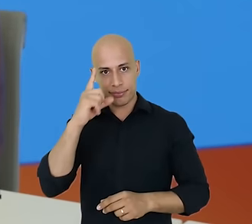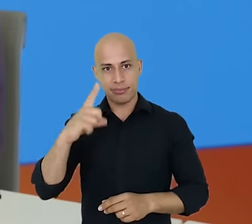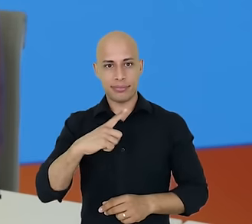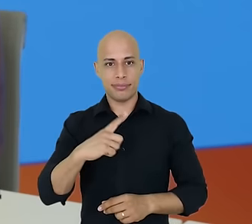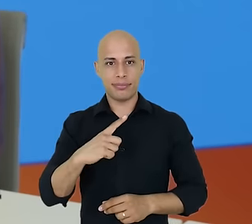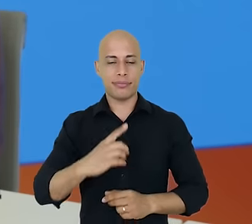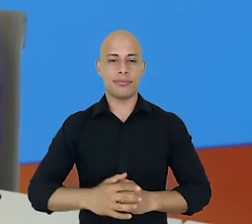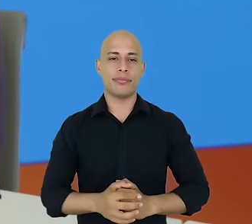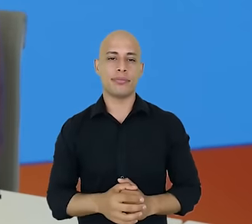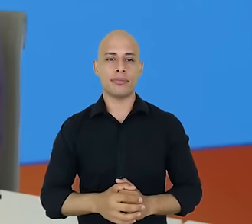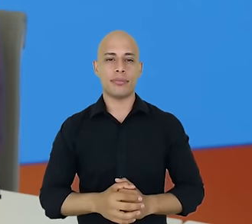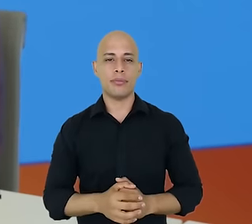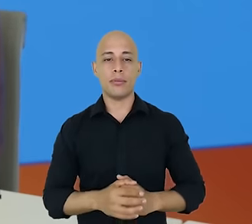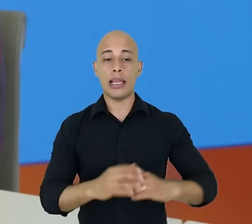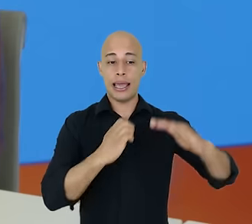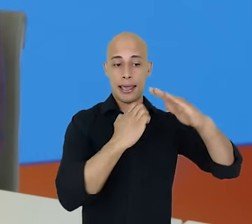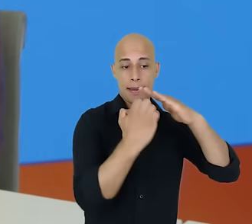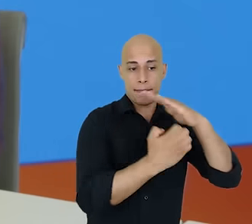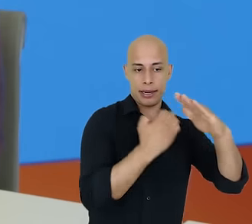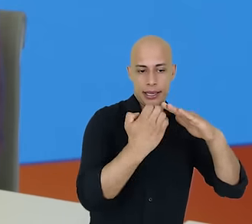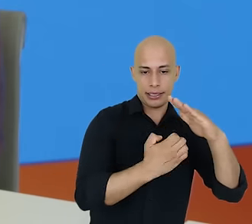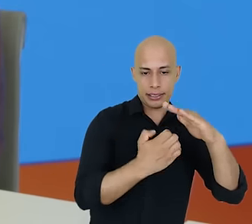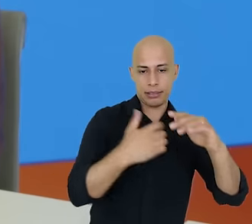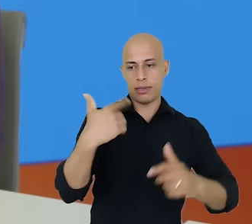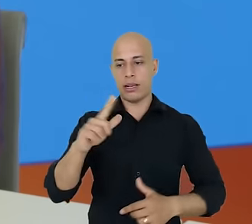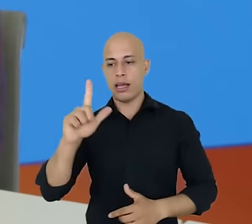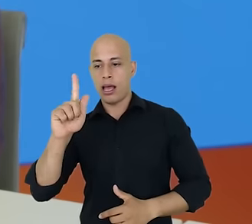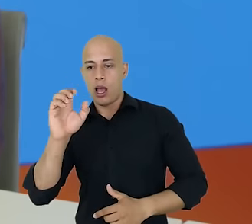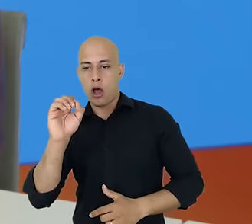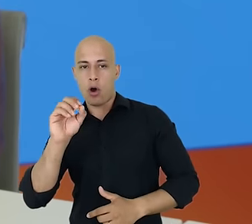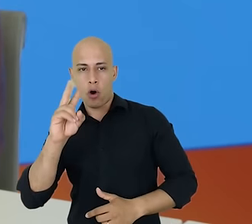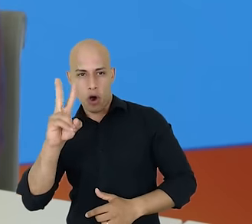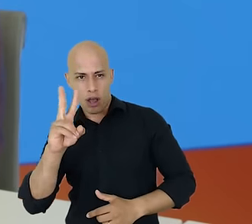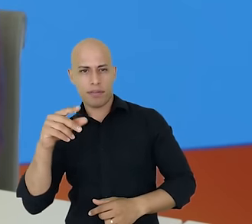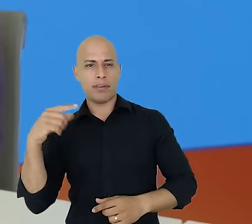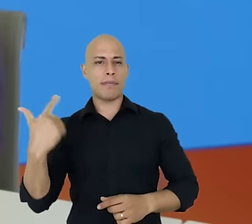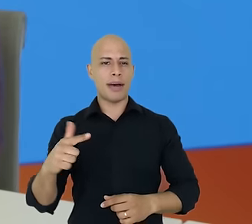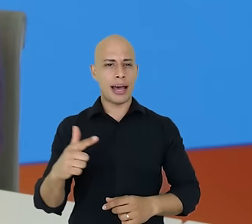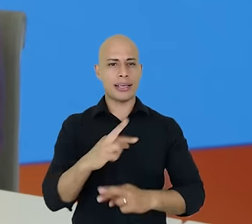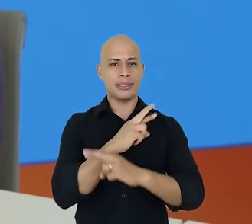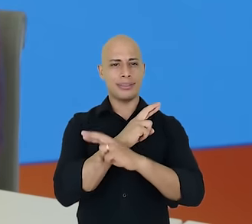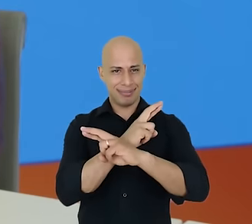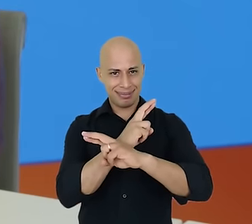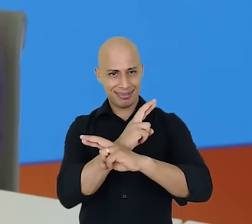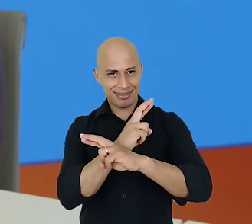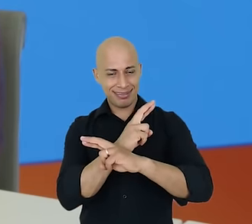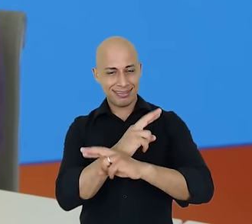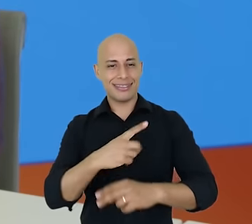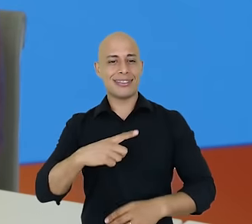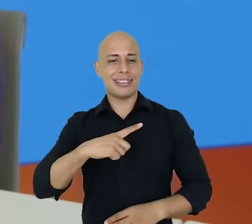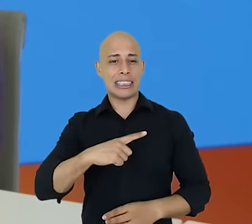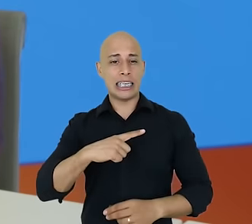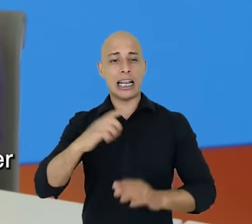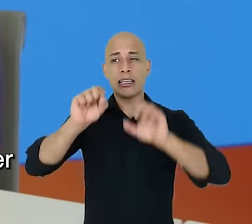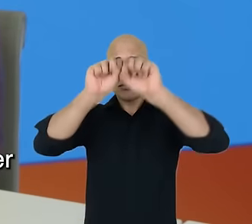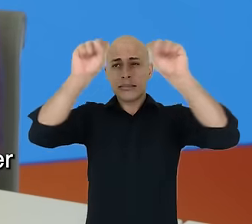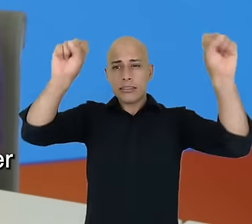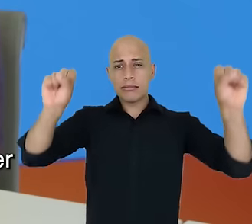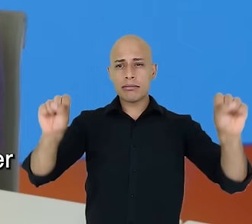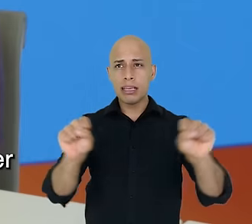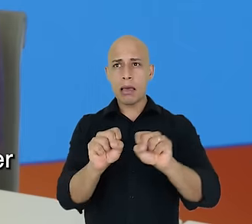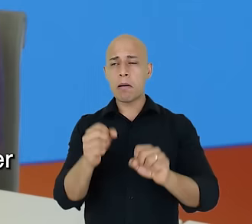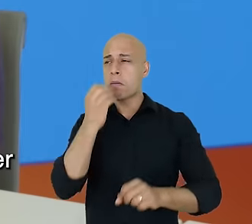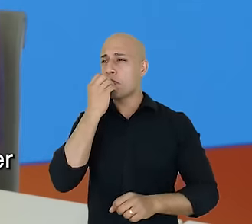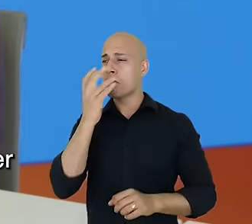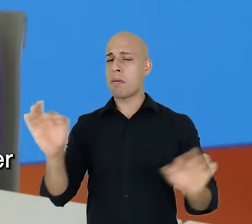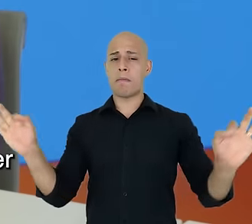entes né Desse enquadramento de empresa e o goov né da Receita Federal já traz né o sistema bonitinho para eles